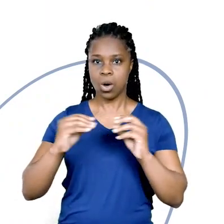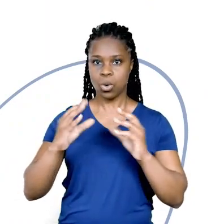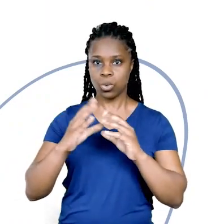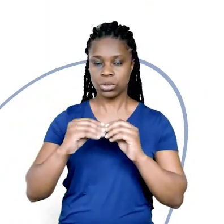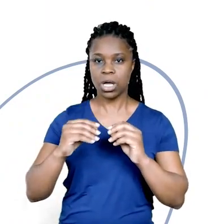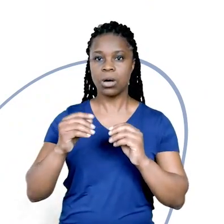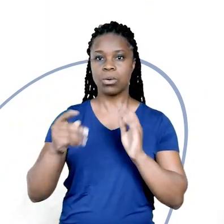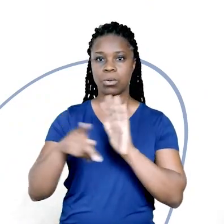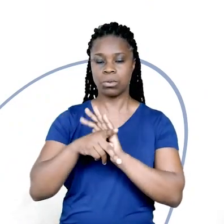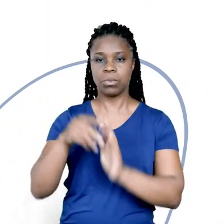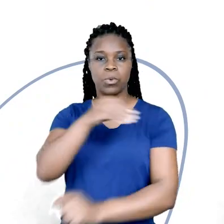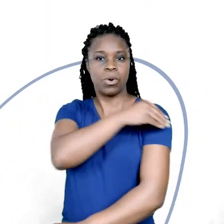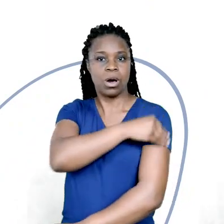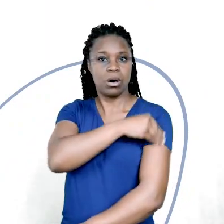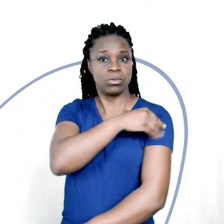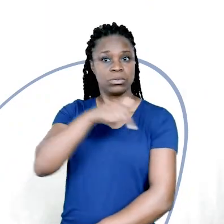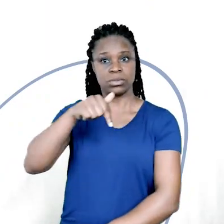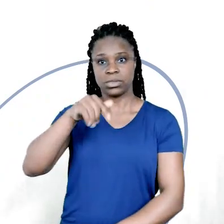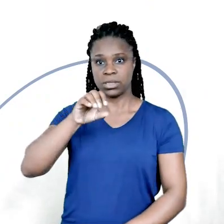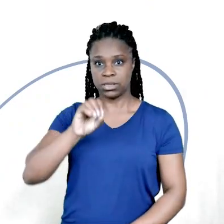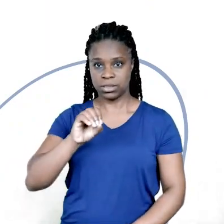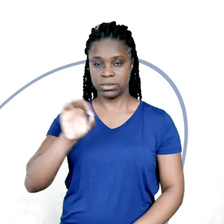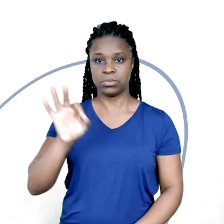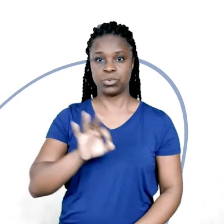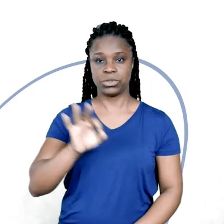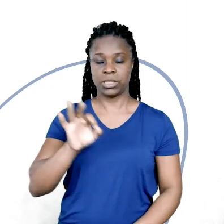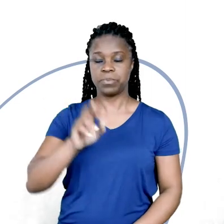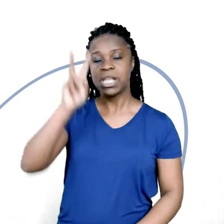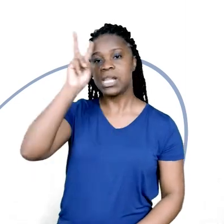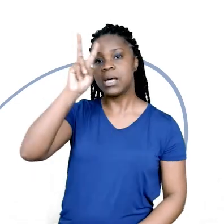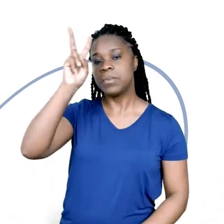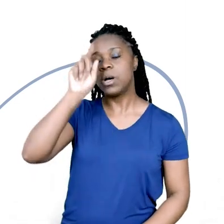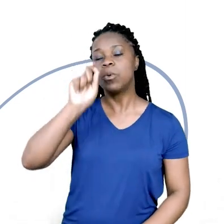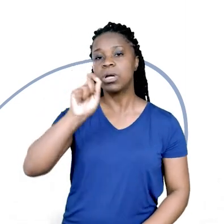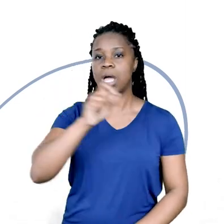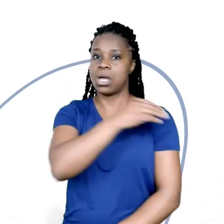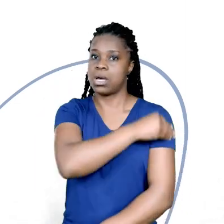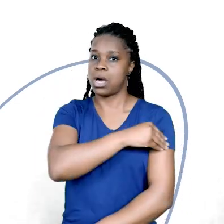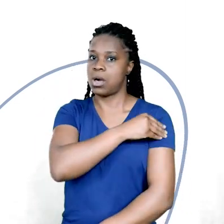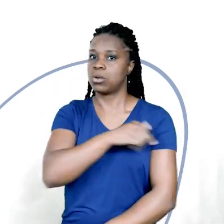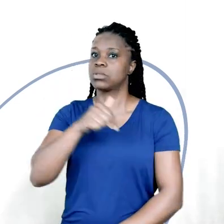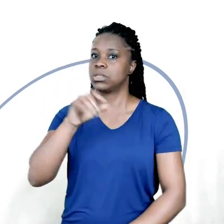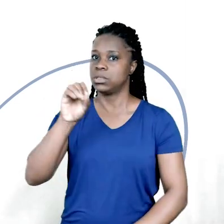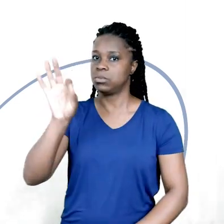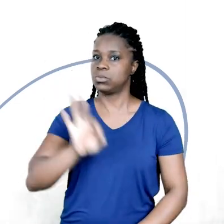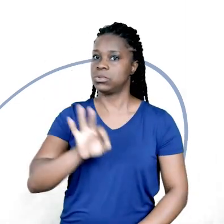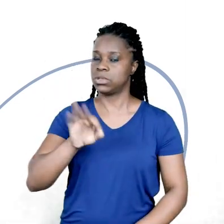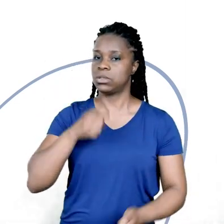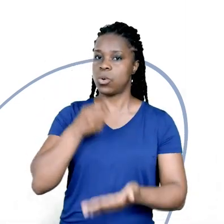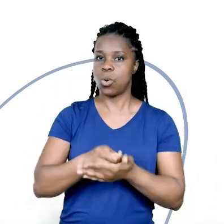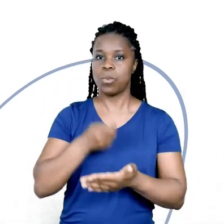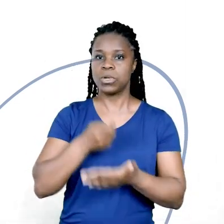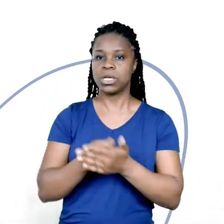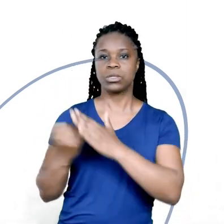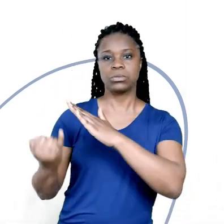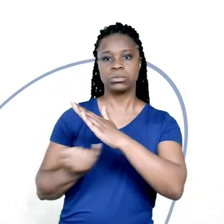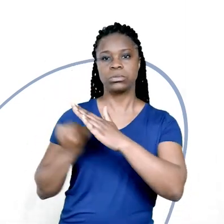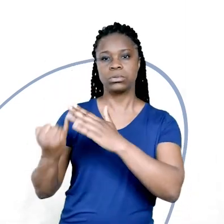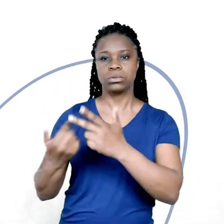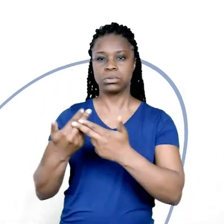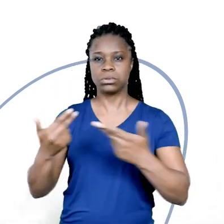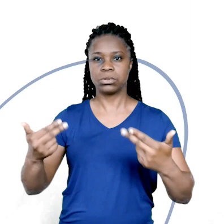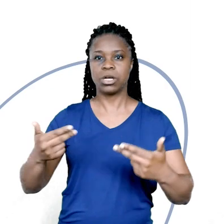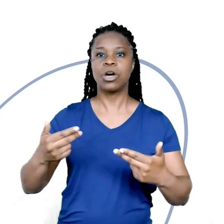algodão embebido em álcool a 70%. Lembramos que a limpeza com álcool a 70% é obrigatória em